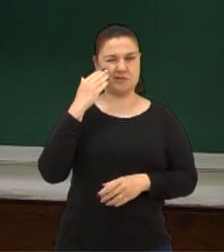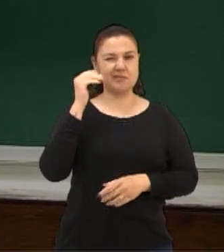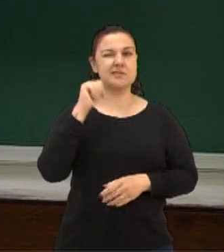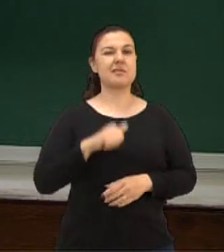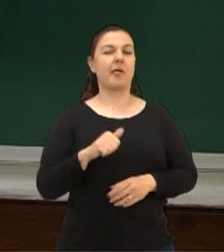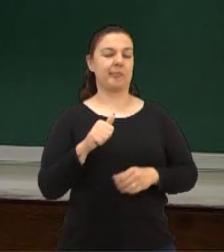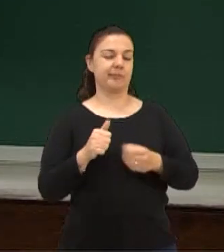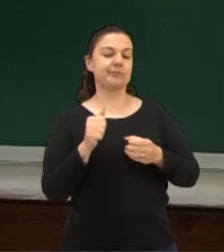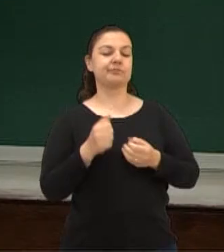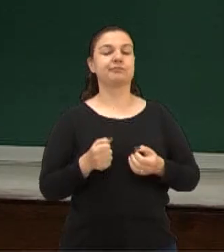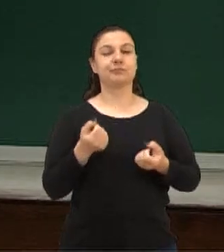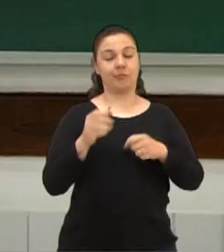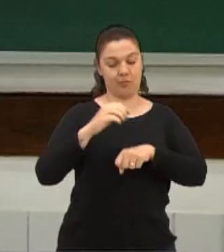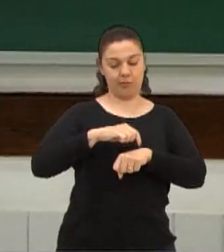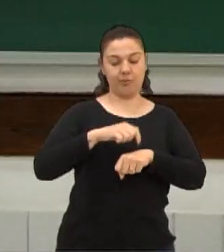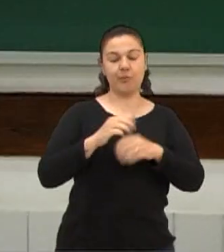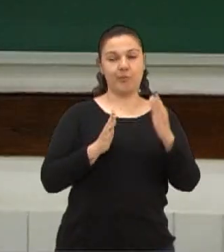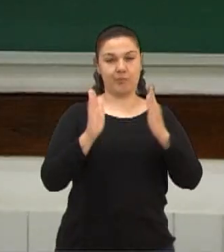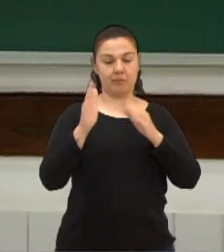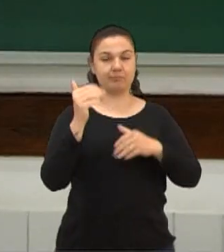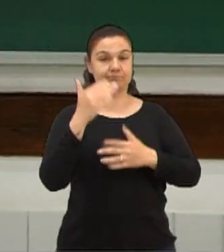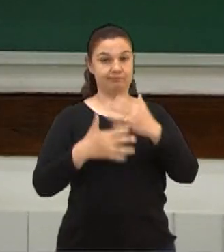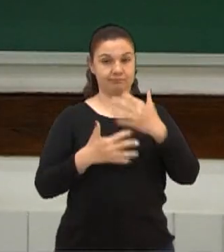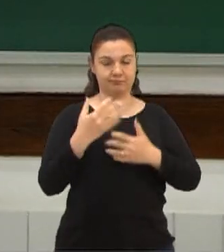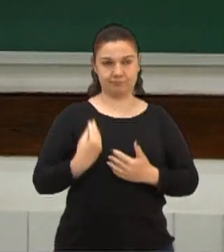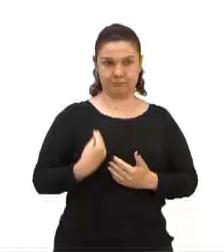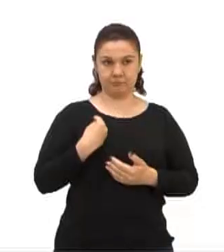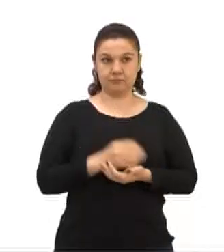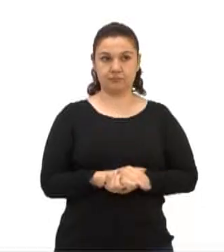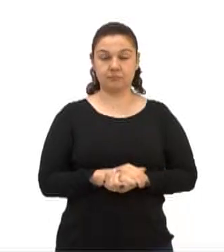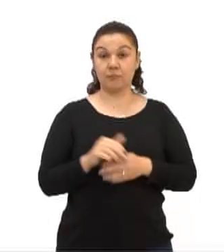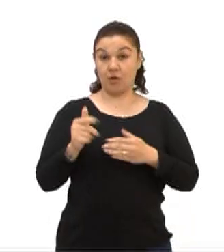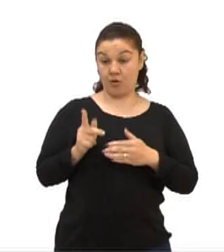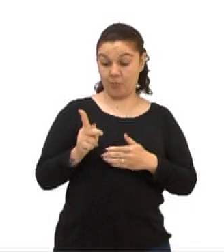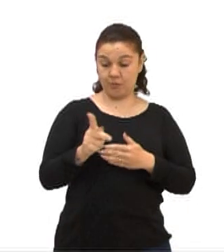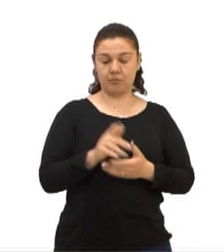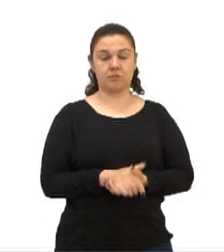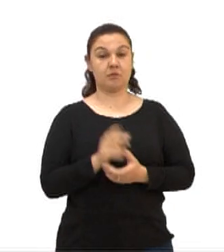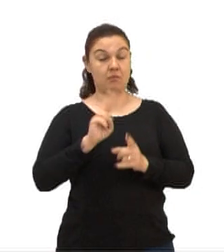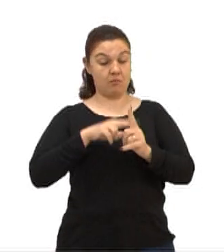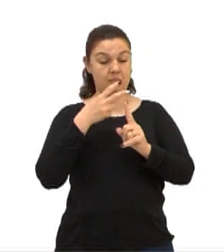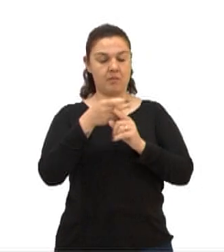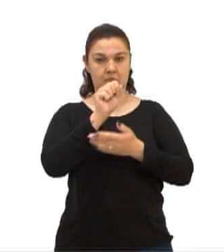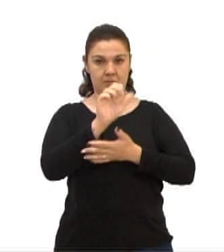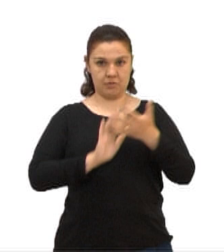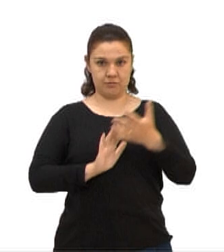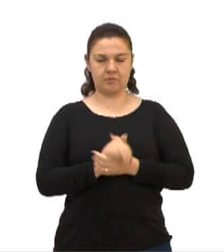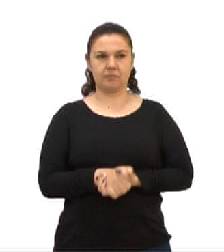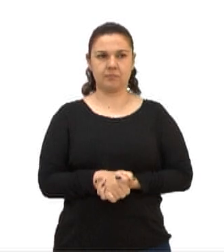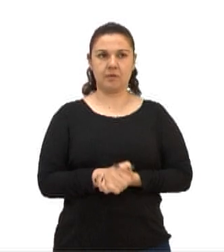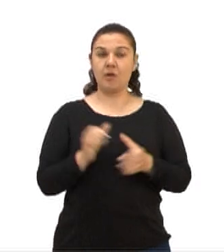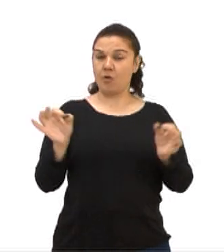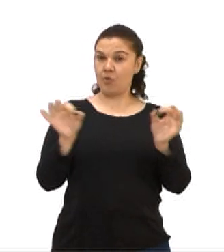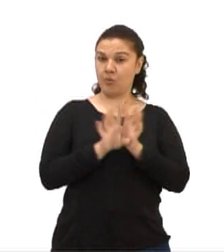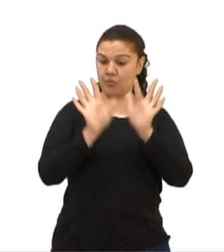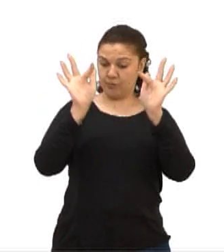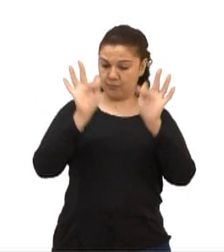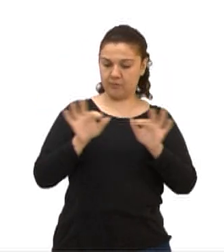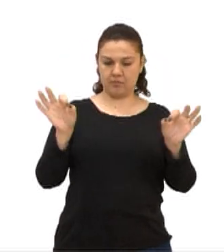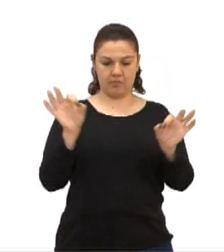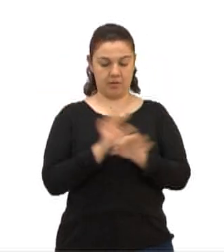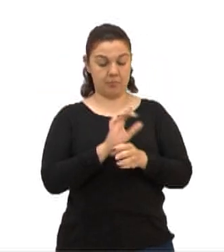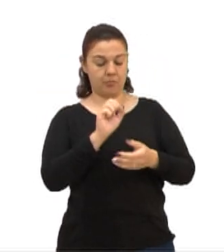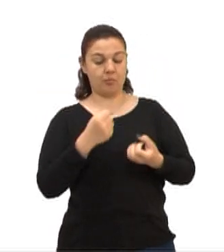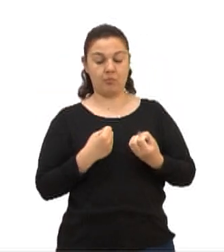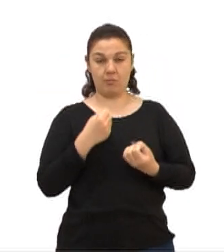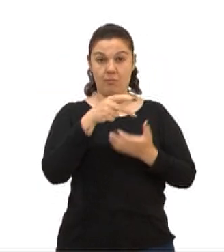acaba interferindo muito mesmo na nossa vida. Continuando, nós temos mais um exercício. Após a leitura completa do